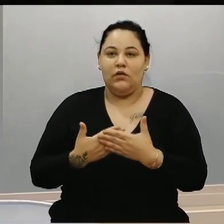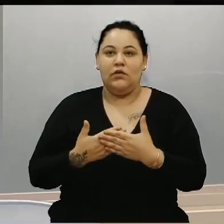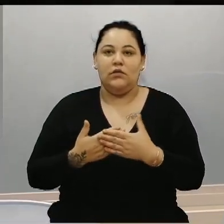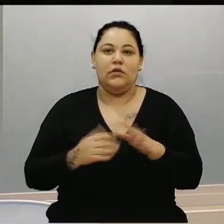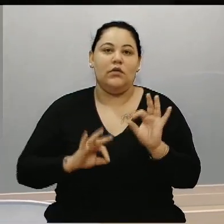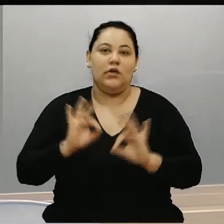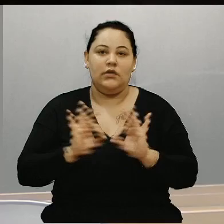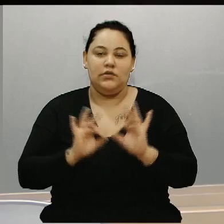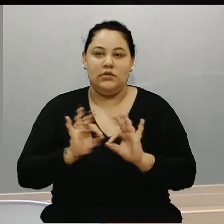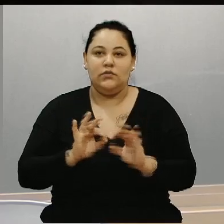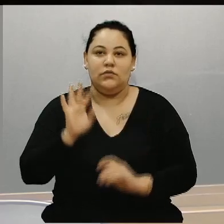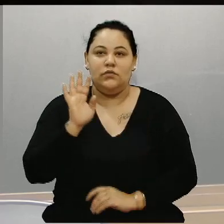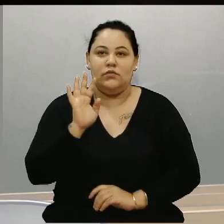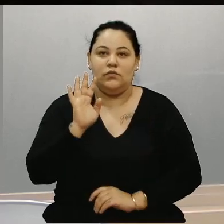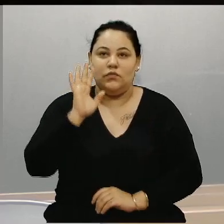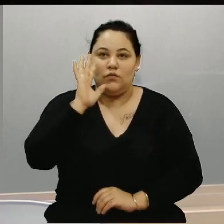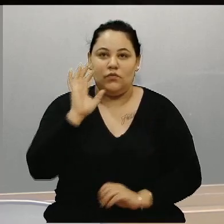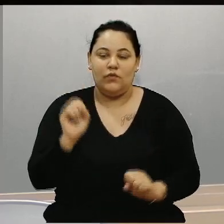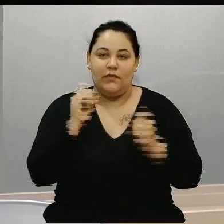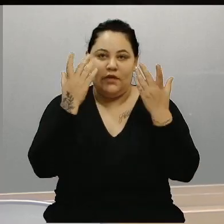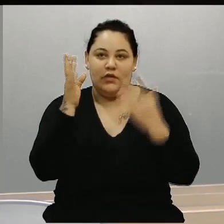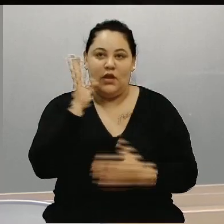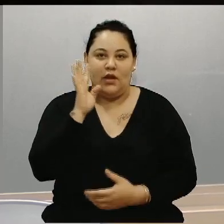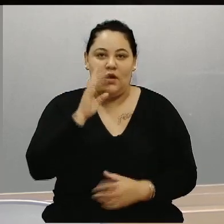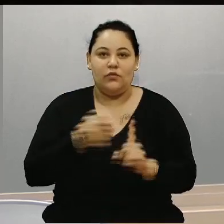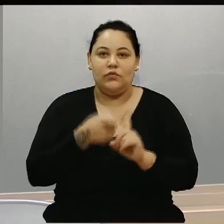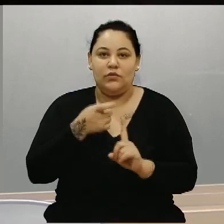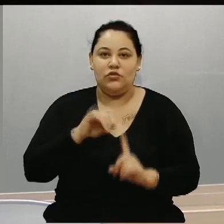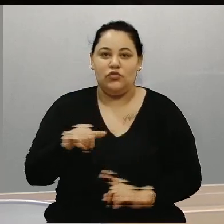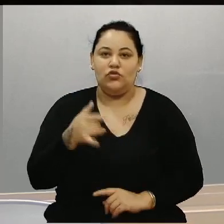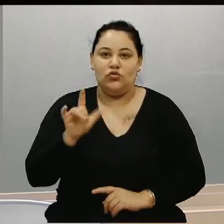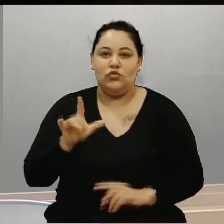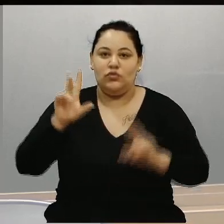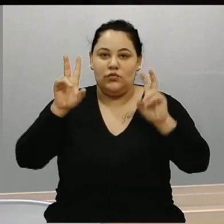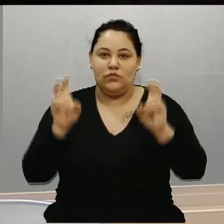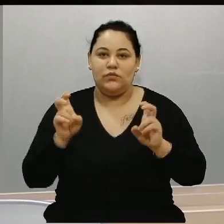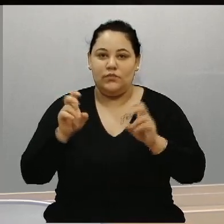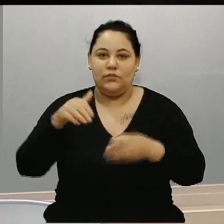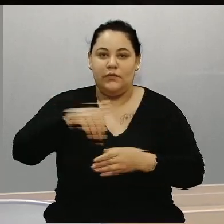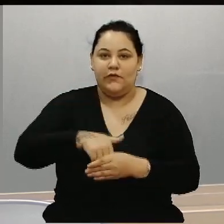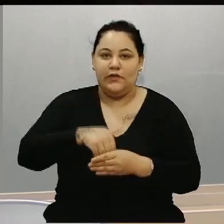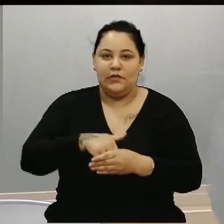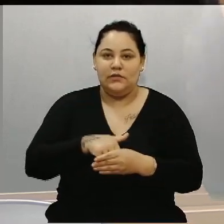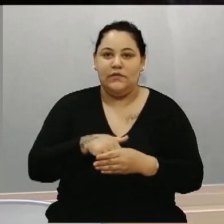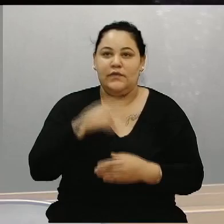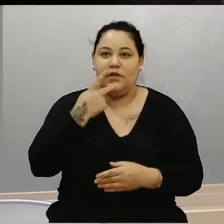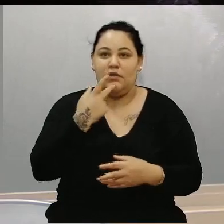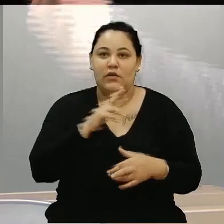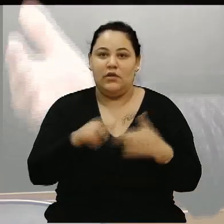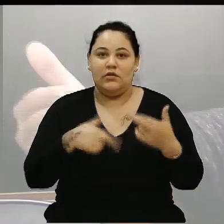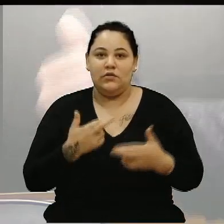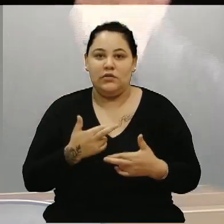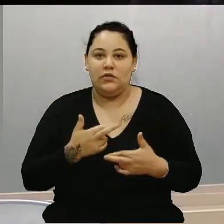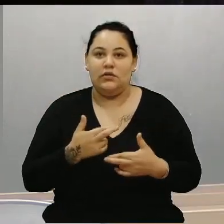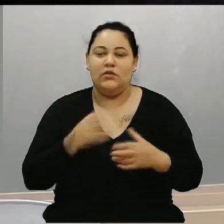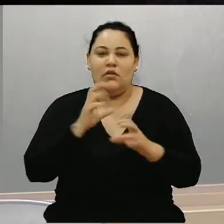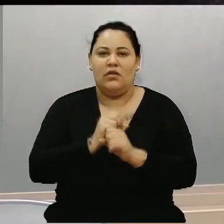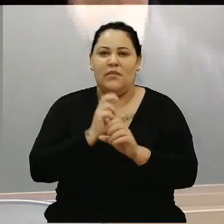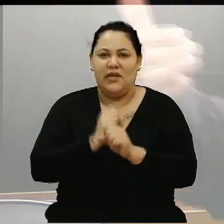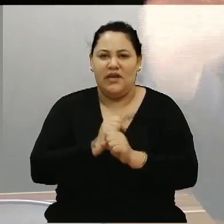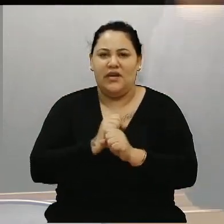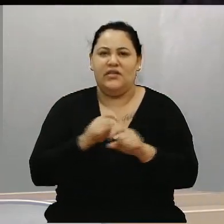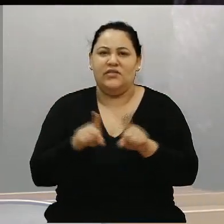bacana, agora no mês de julho, sobre o tema das eleições, no que se refere toda a questão de